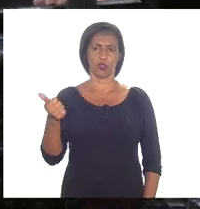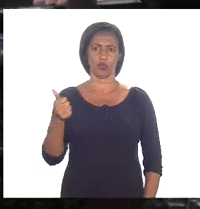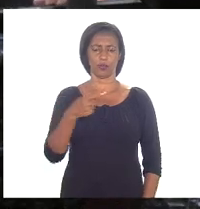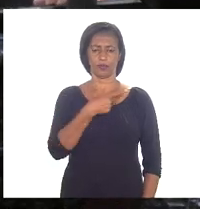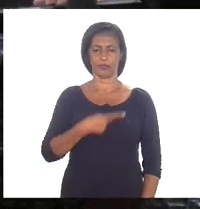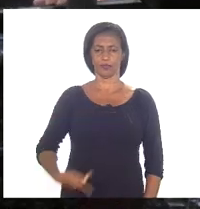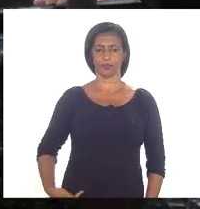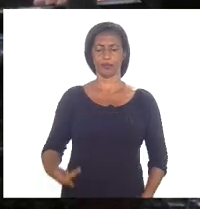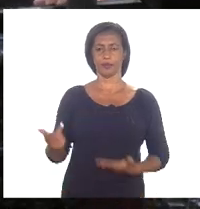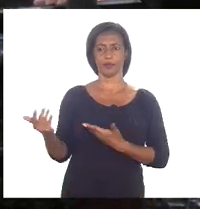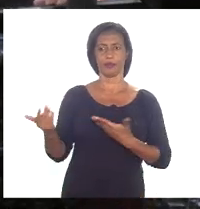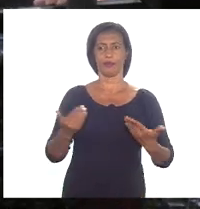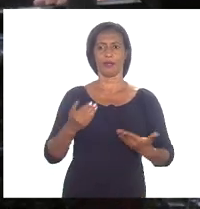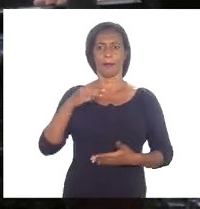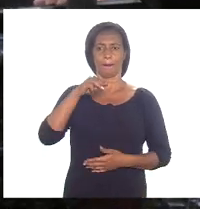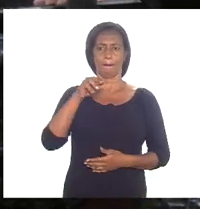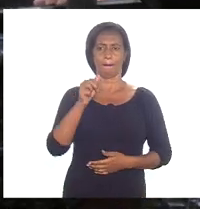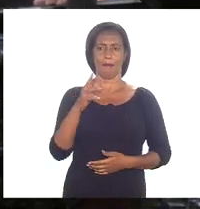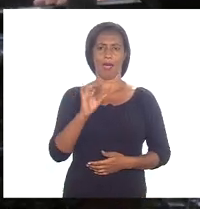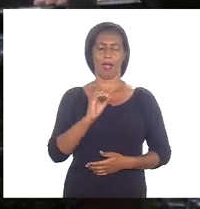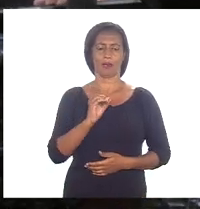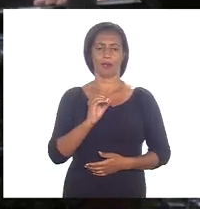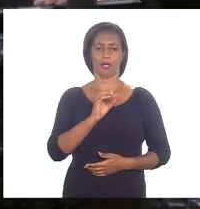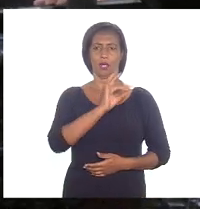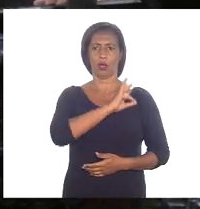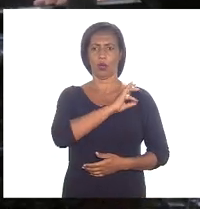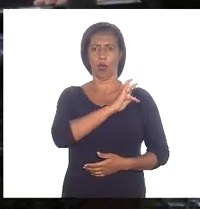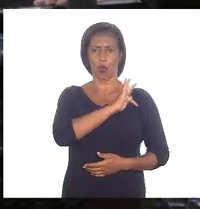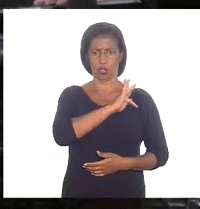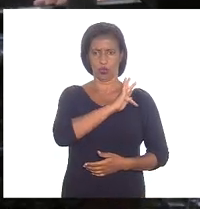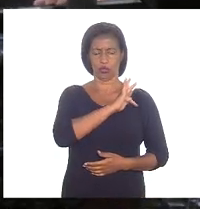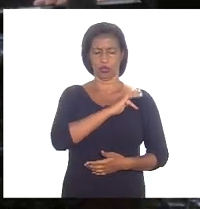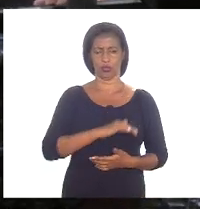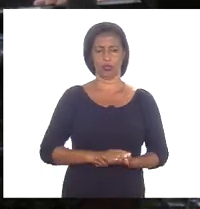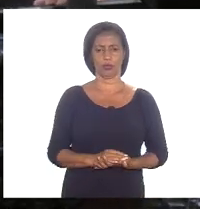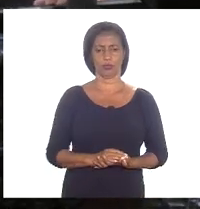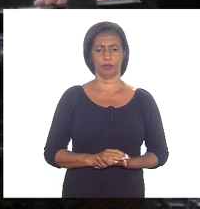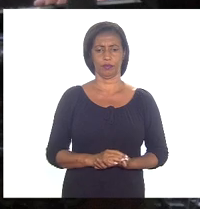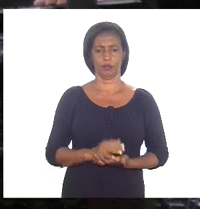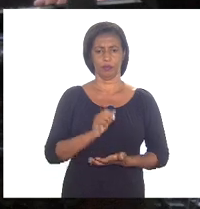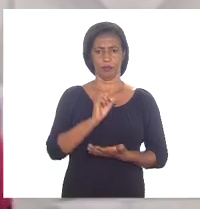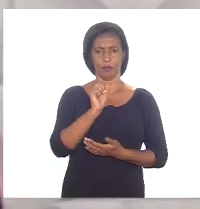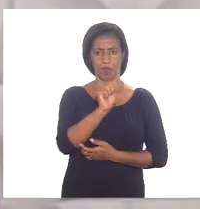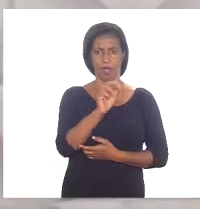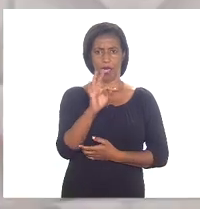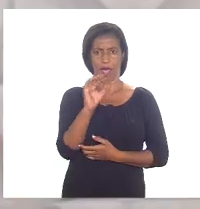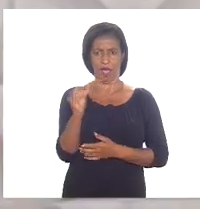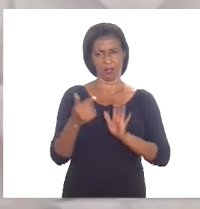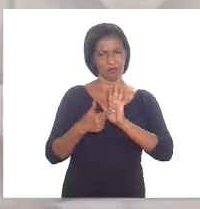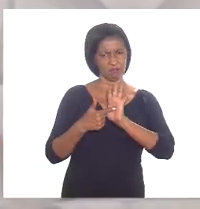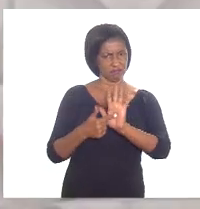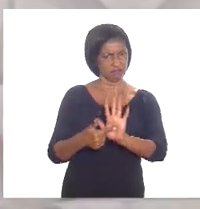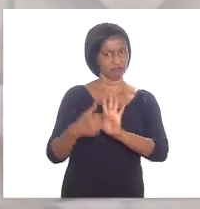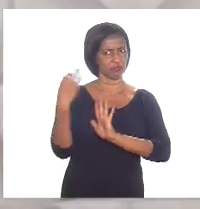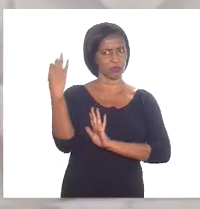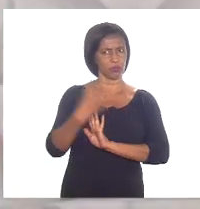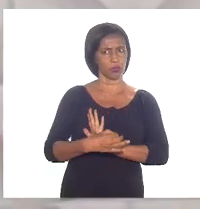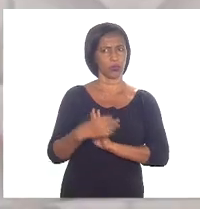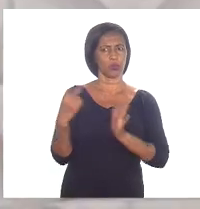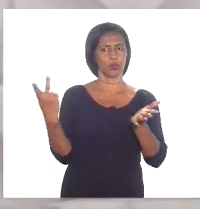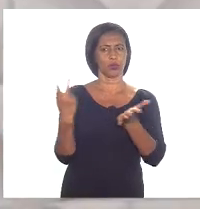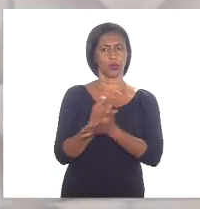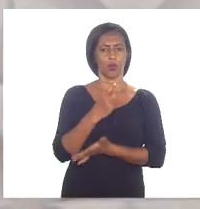convida a deputada Marta Rocha a fazer a leitura da ata da sessão anterior. A ata reflete com exatidão o ocorrido